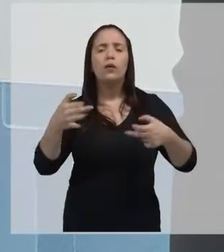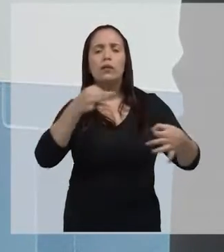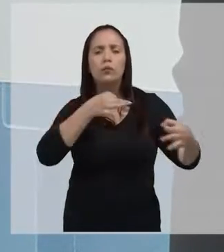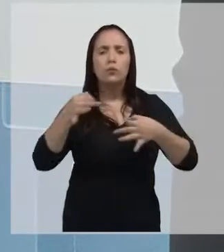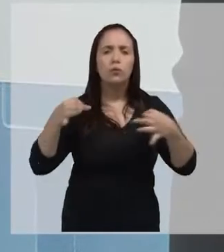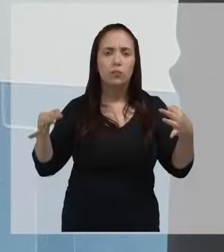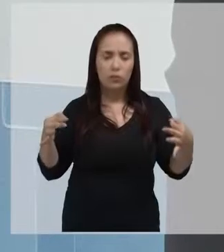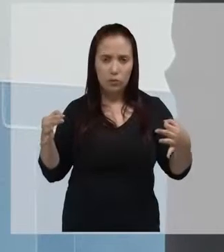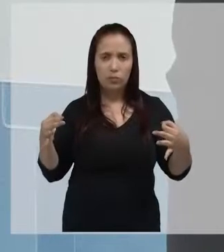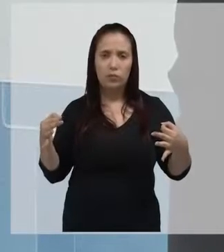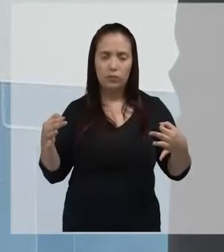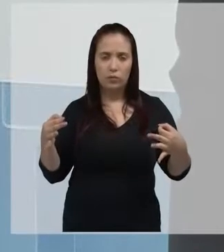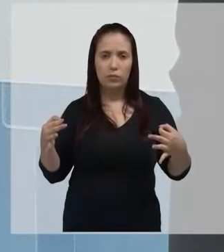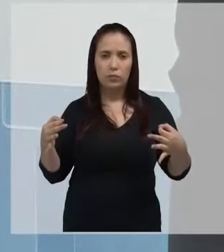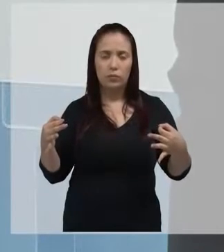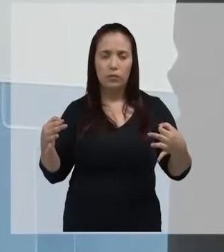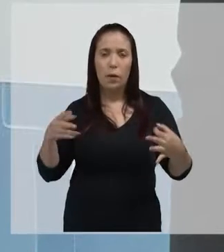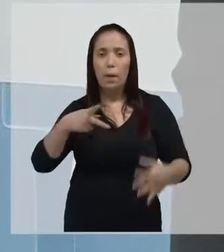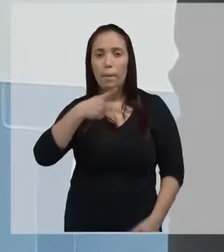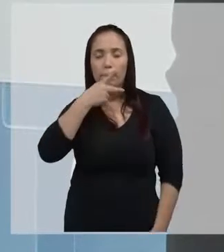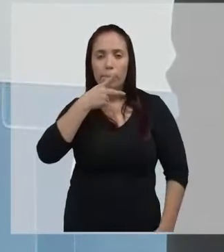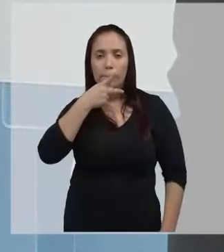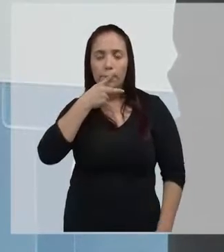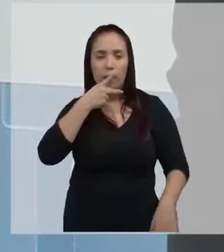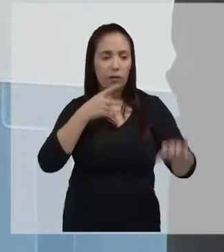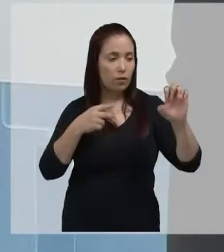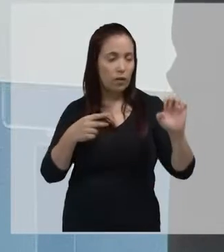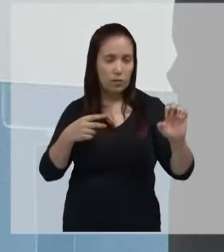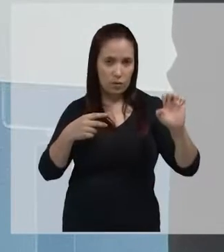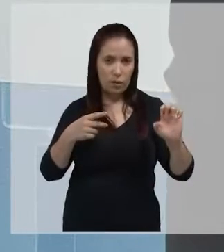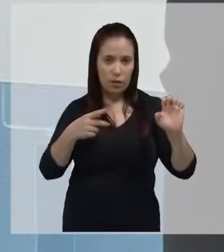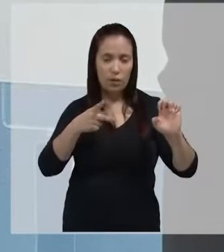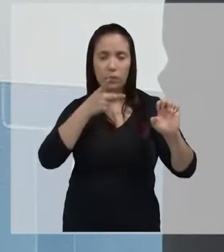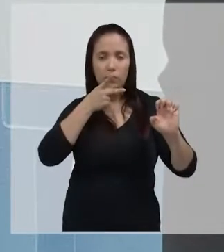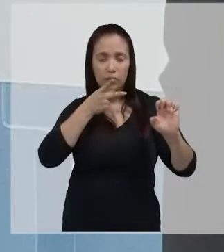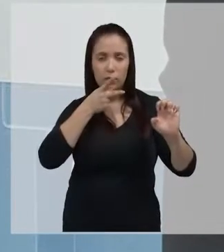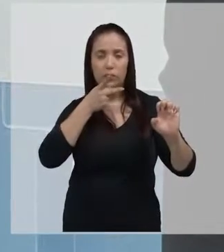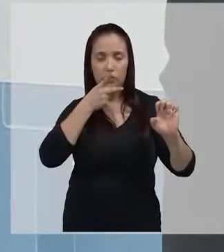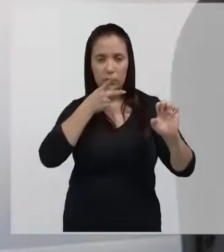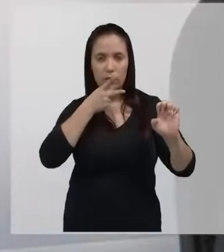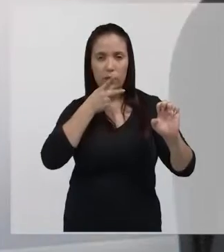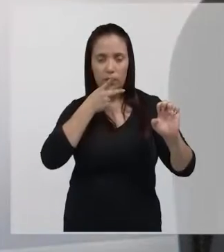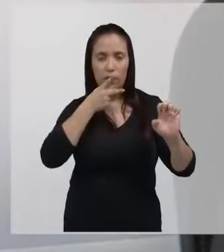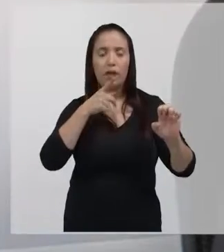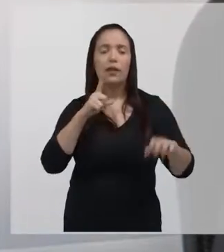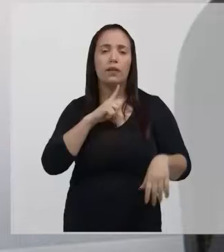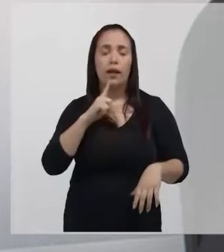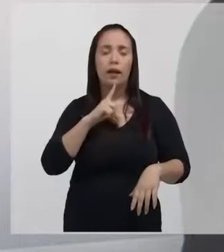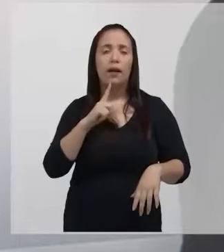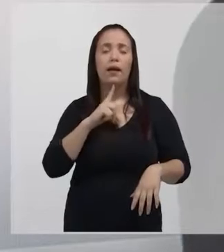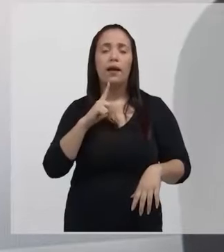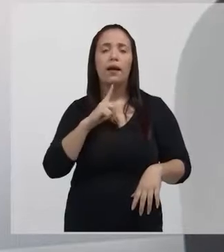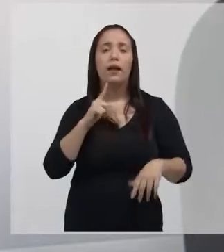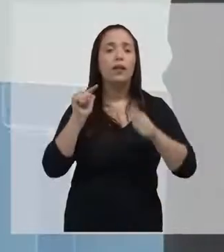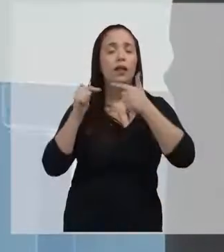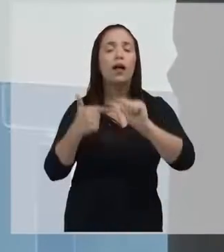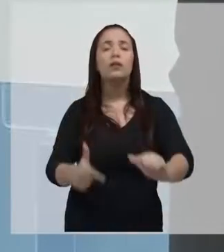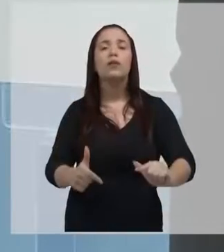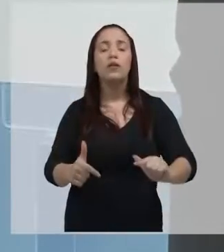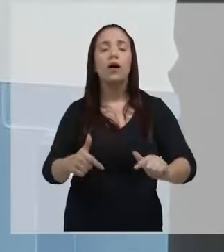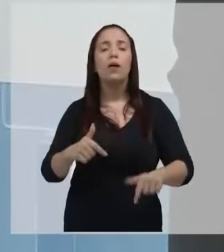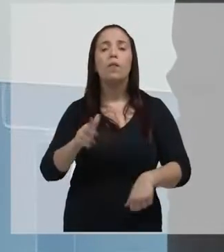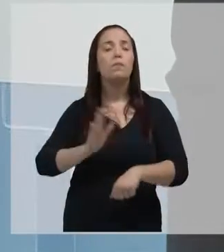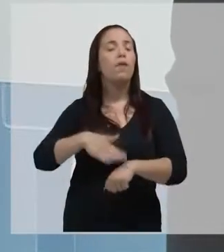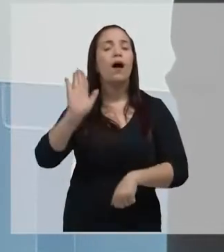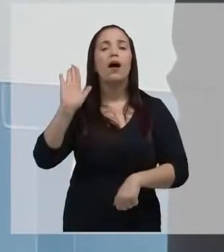perde, e a esquerda tem muita culpa nisso, quando eu digo esquerda, Luiz, vamos falar sobre É o PT, o PCdoB. a esquerda tradicional, a